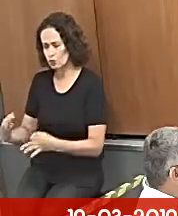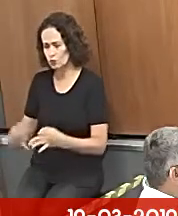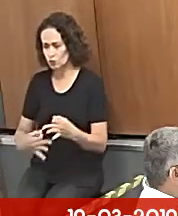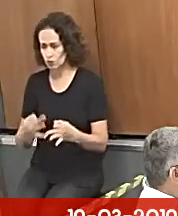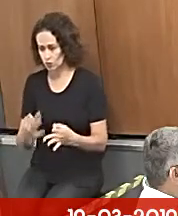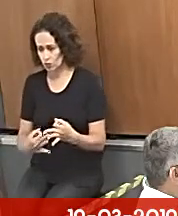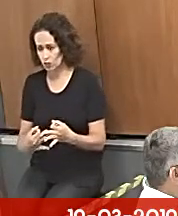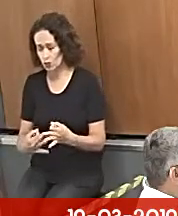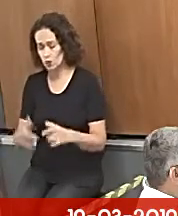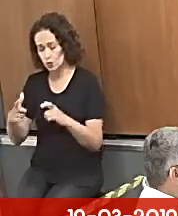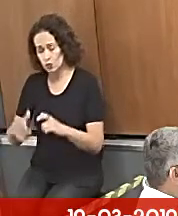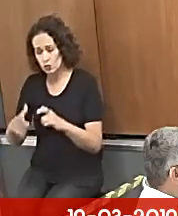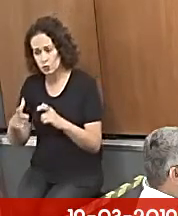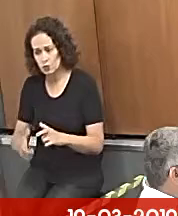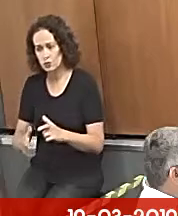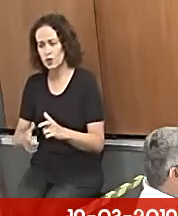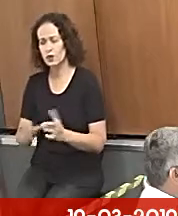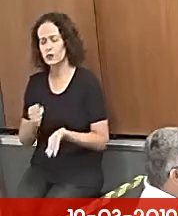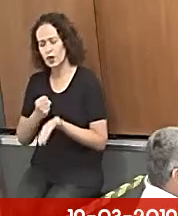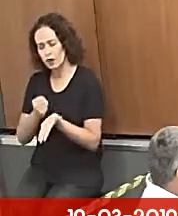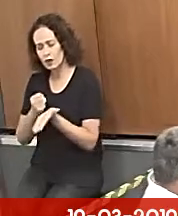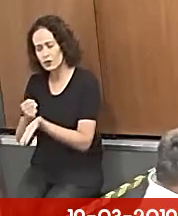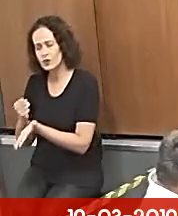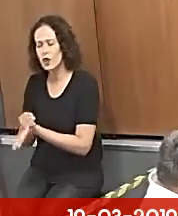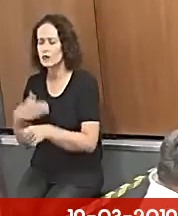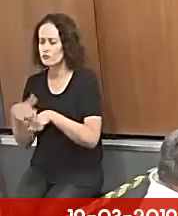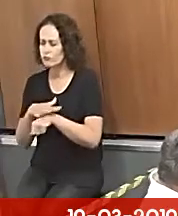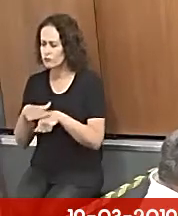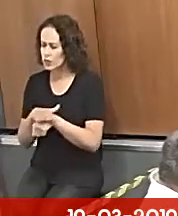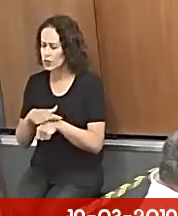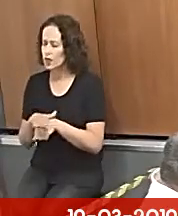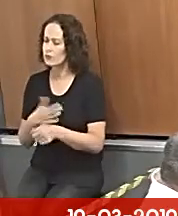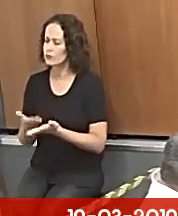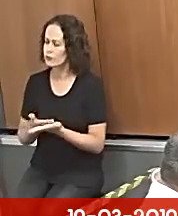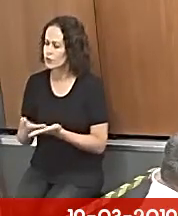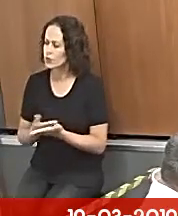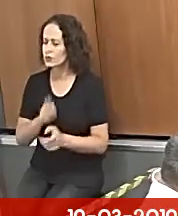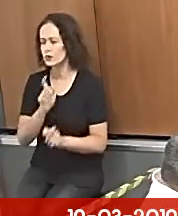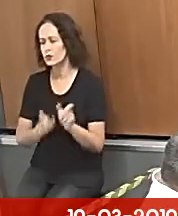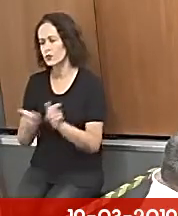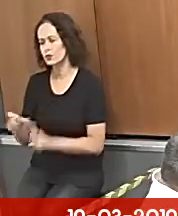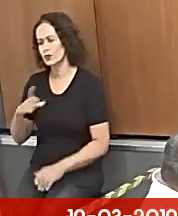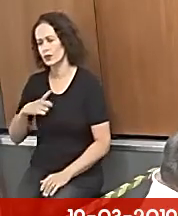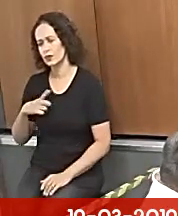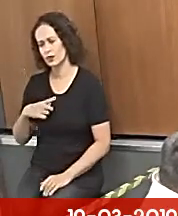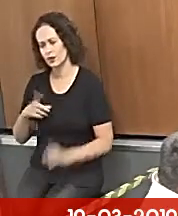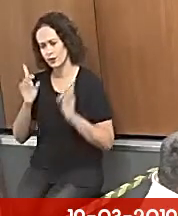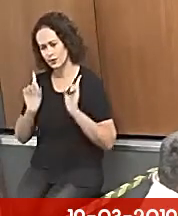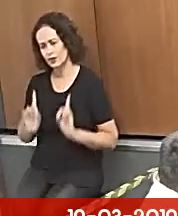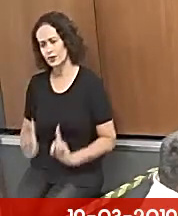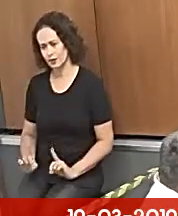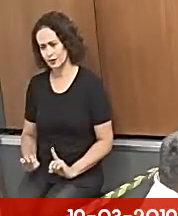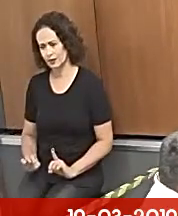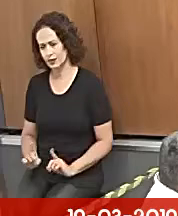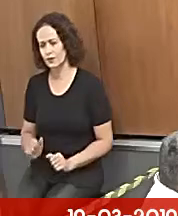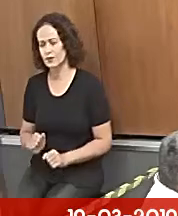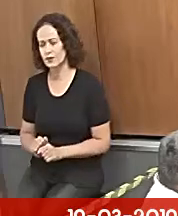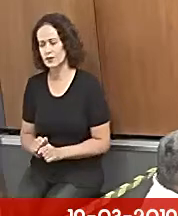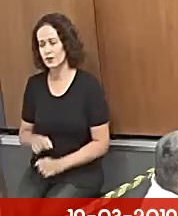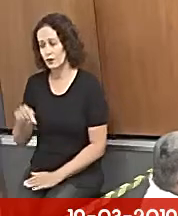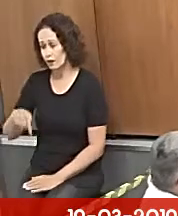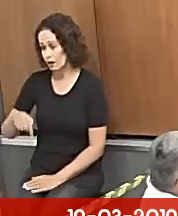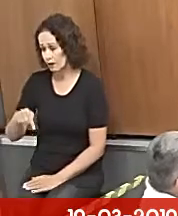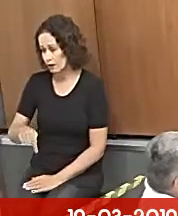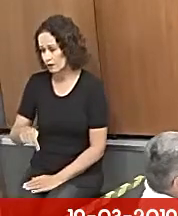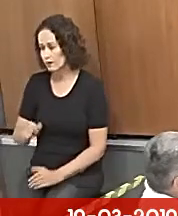pessoa com deficiência e nós dessa comissão acho que o do art vou fazer um encaminhamento aqui antes de passar a presidência para vossa excelência faz um encaminhamento